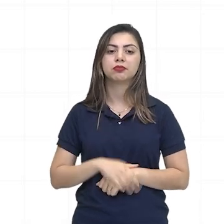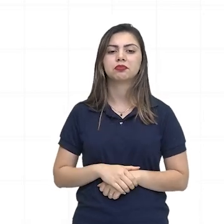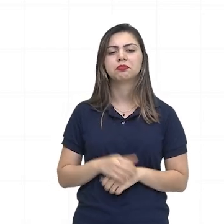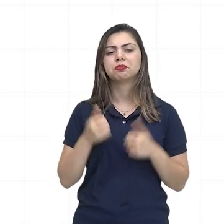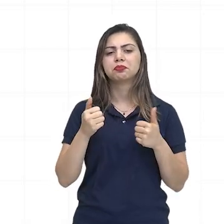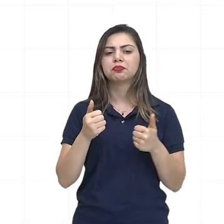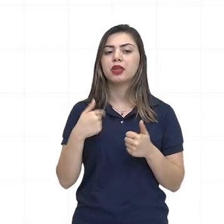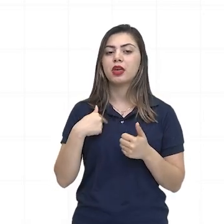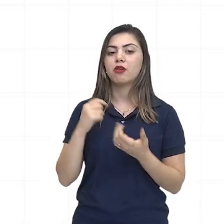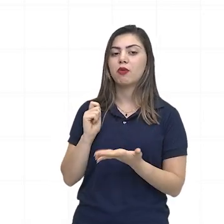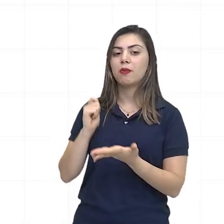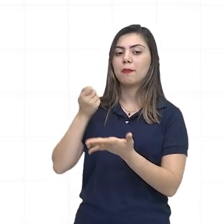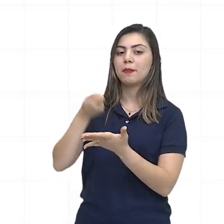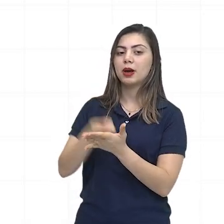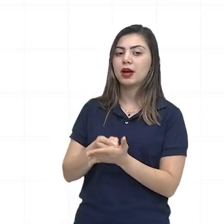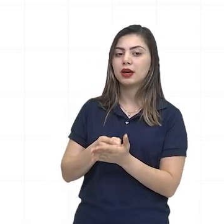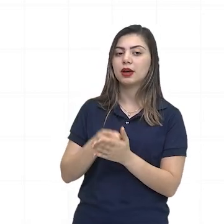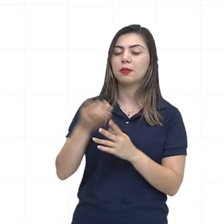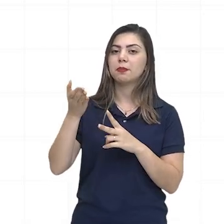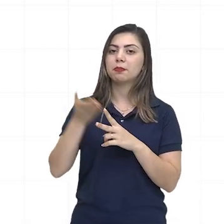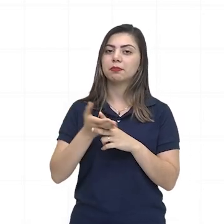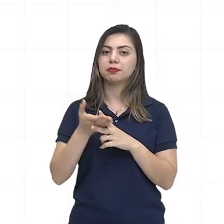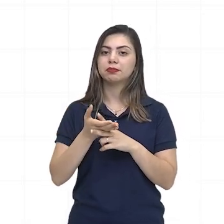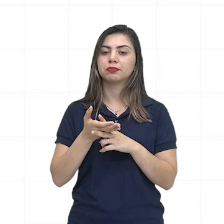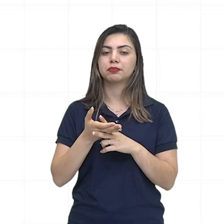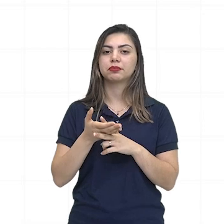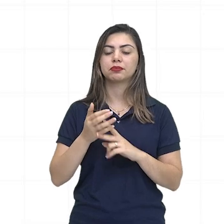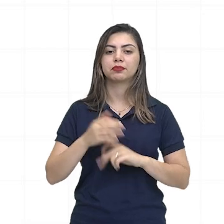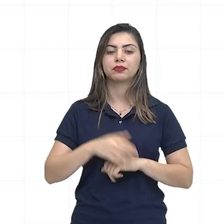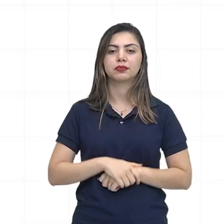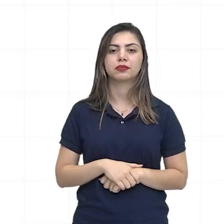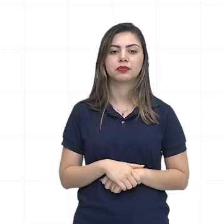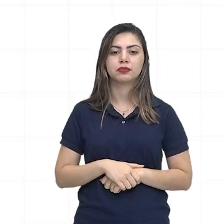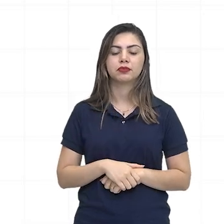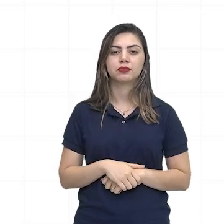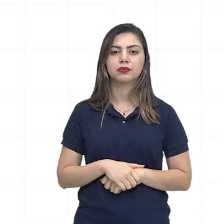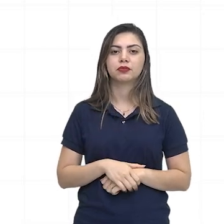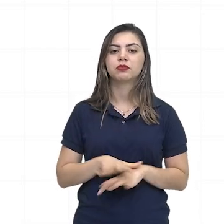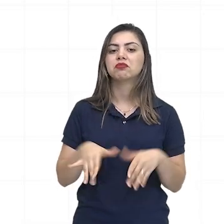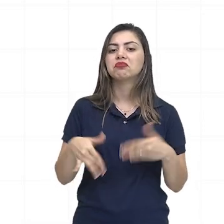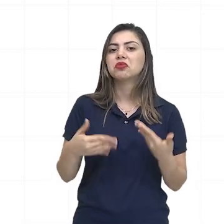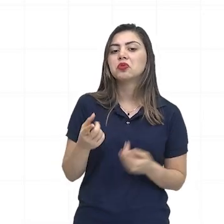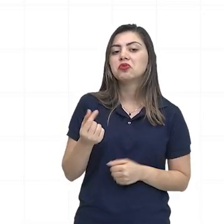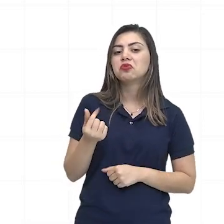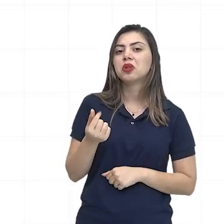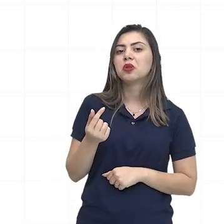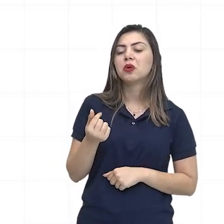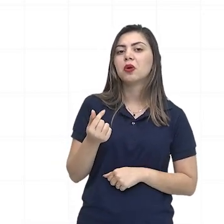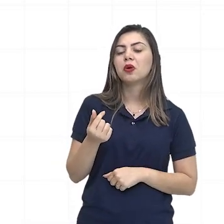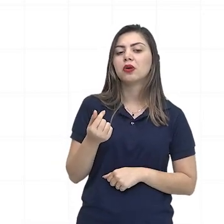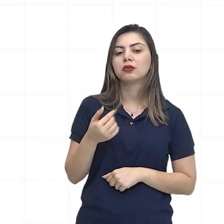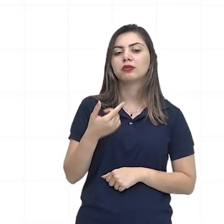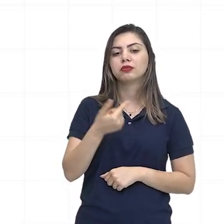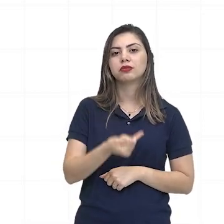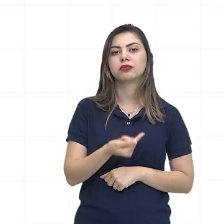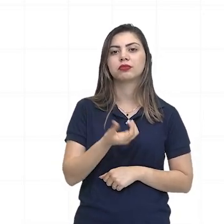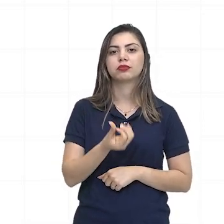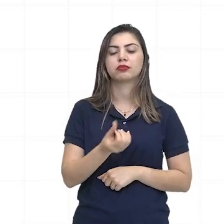Tudo bem, vou pagar o valor indicado em 2 parcelas. E qual é o valor? O valor está aqui, ó, R$